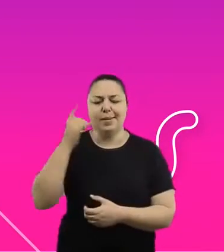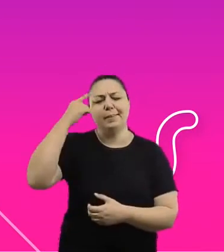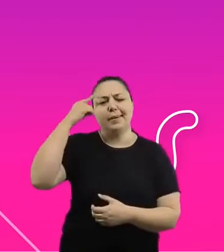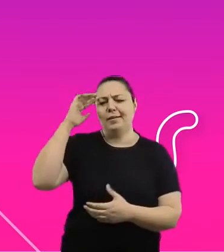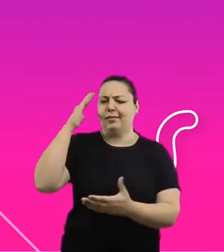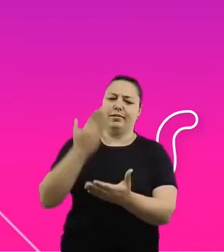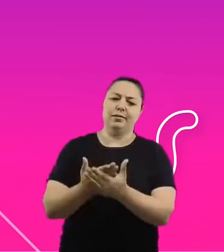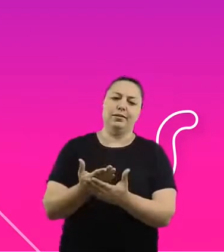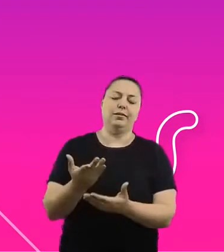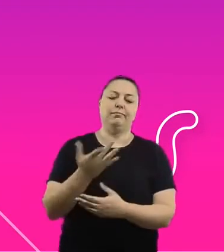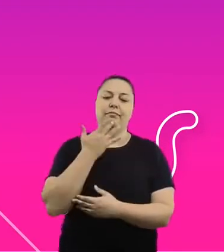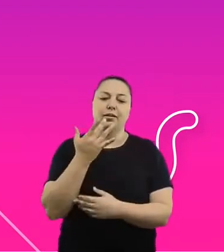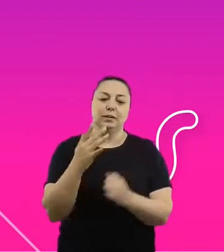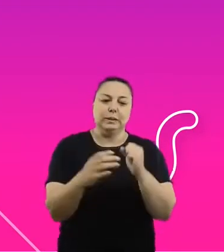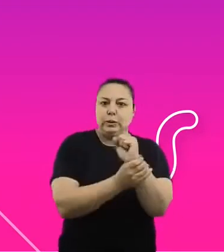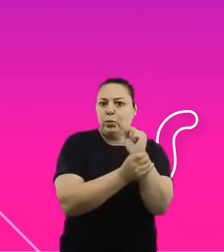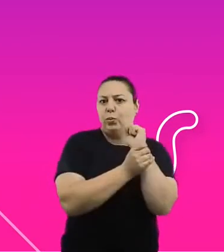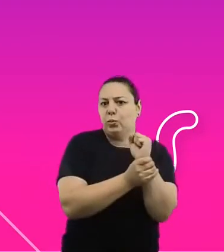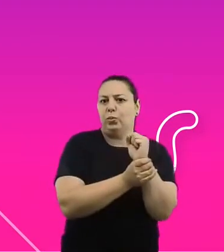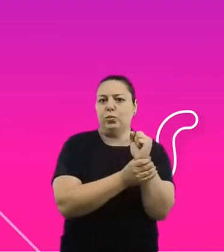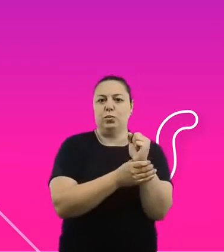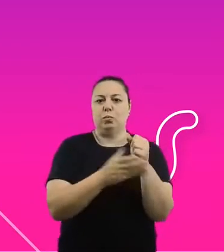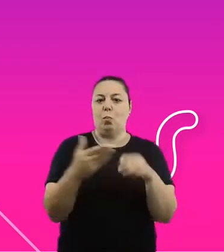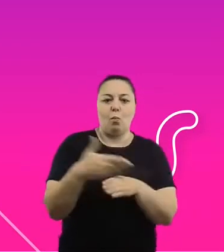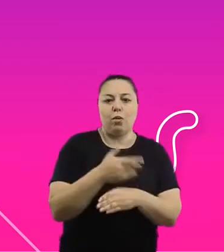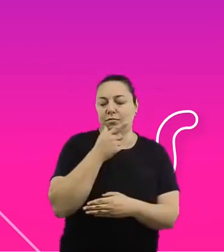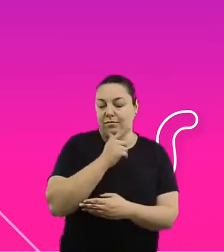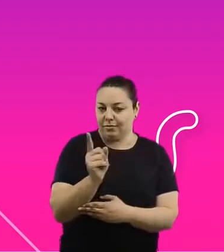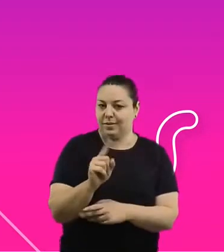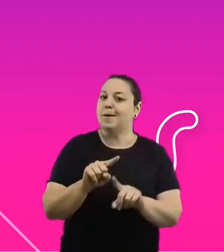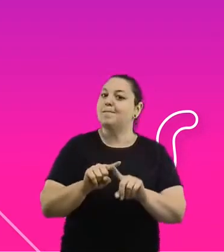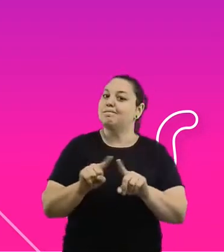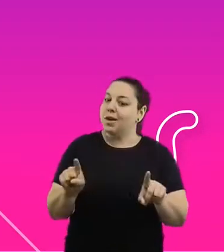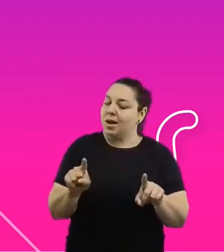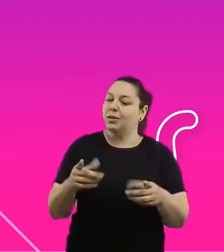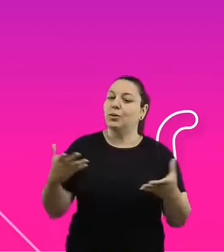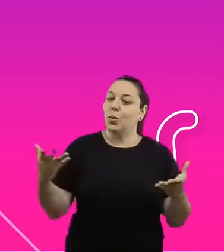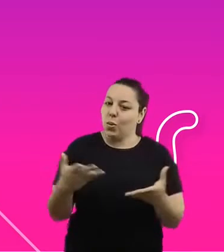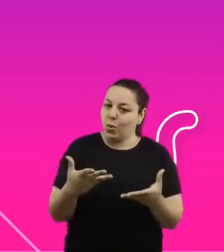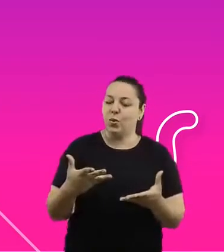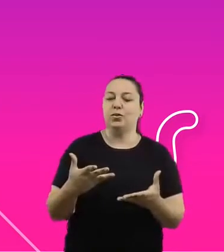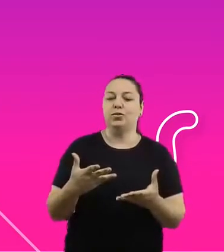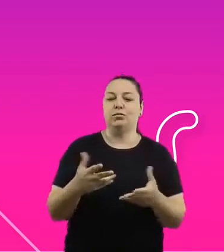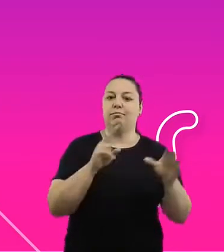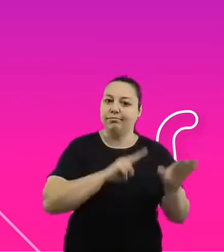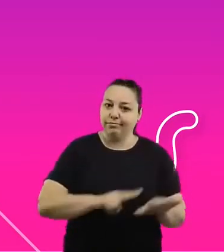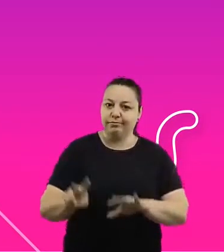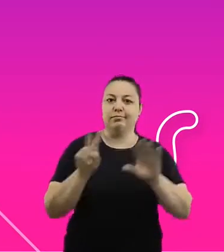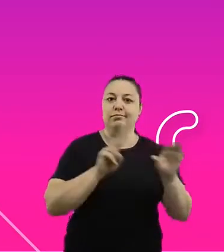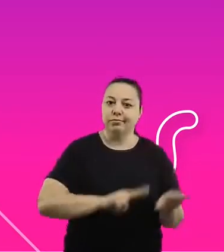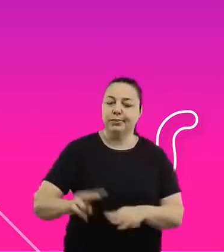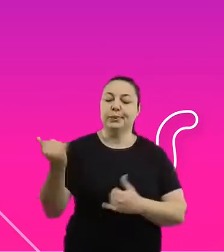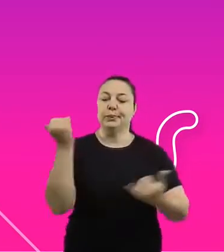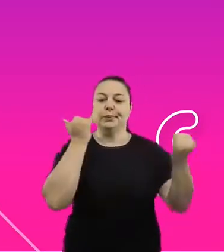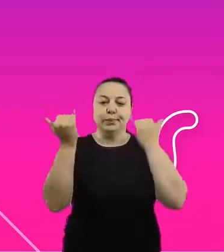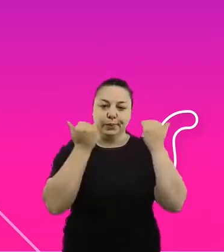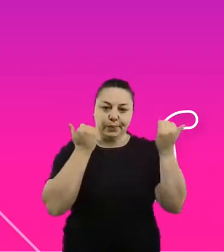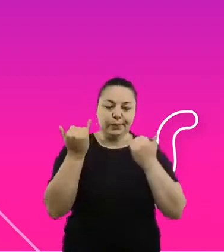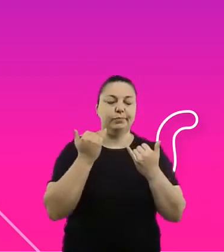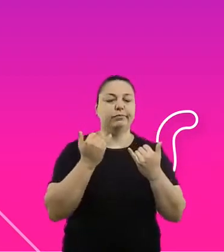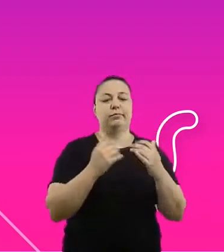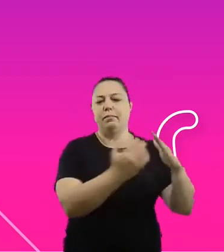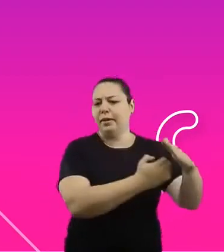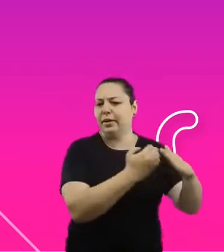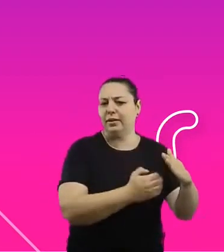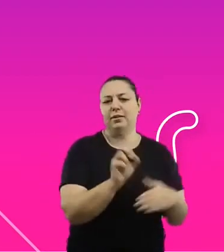impenetráveis, etc., mas hoje em dia a gente está vendo quase que toda semana notícias sobre empresas ou instituições que